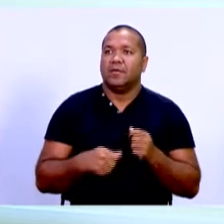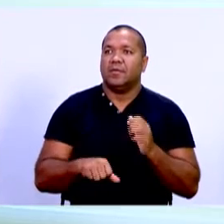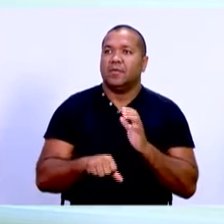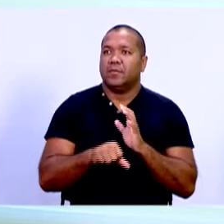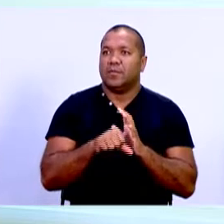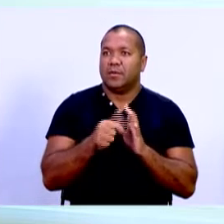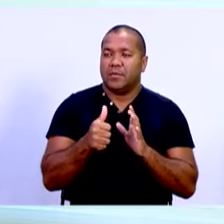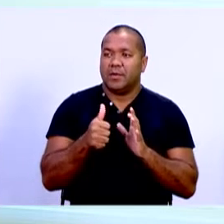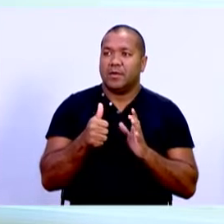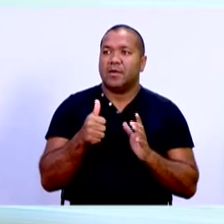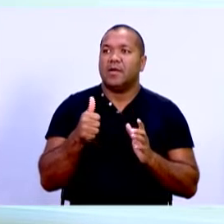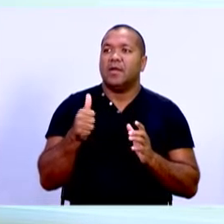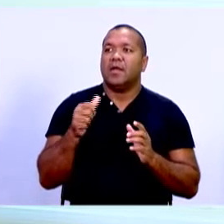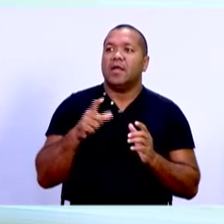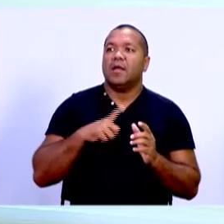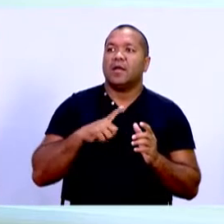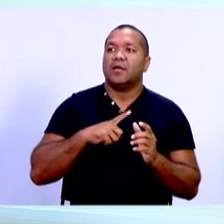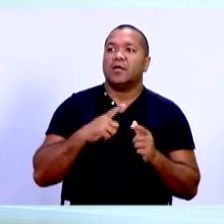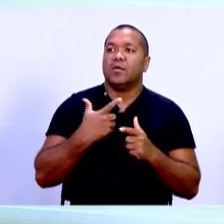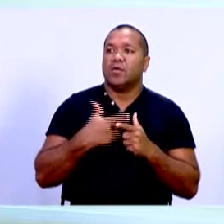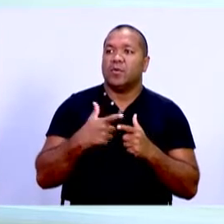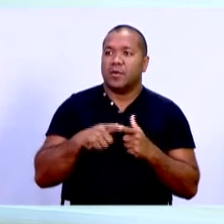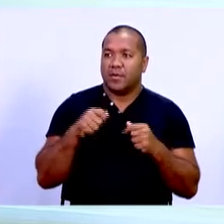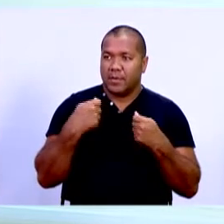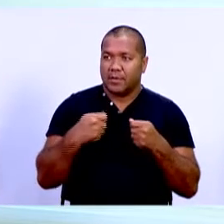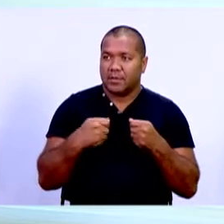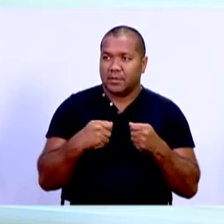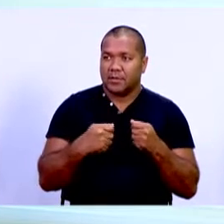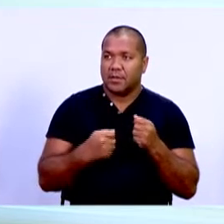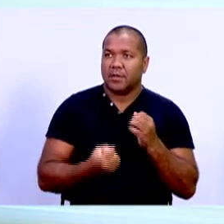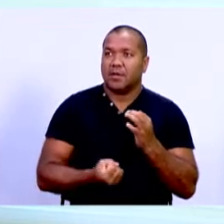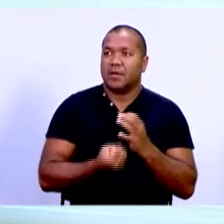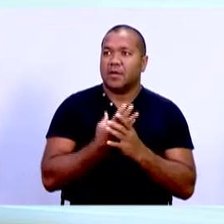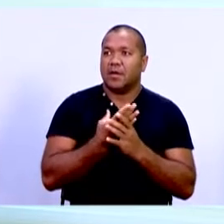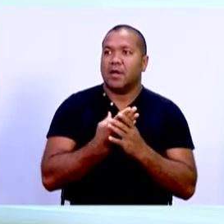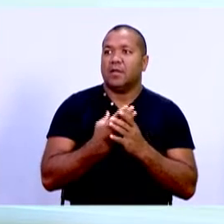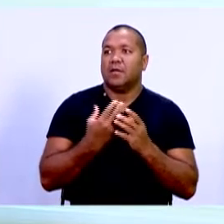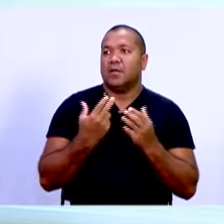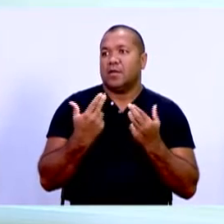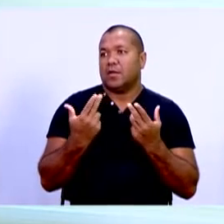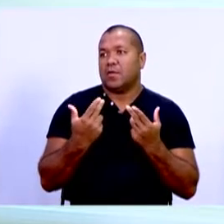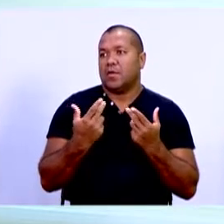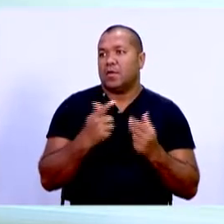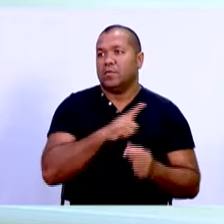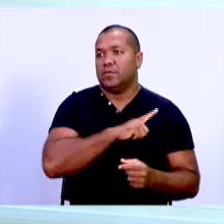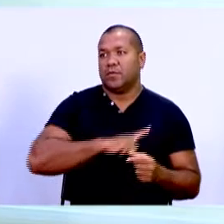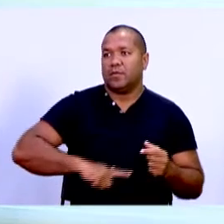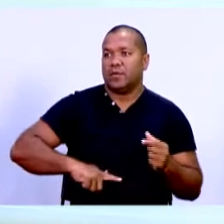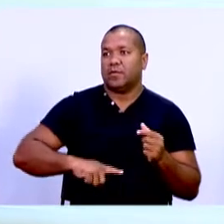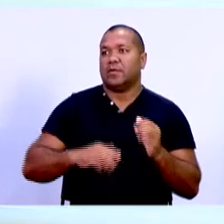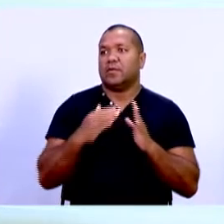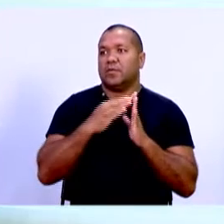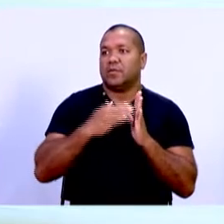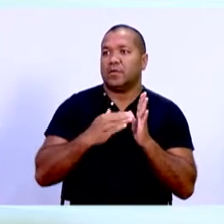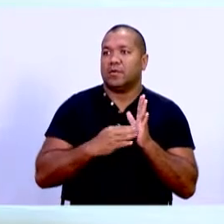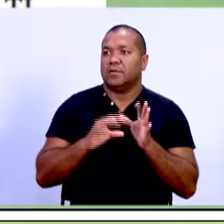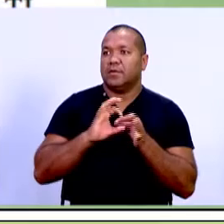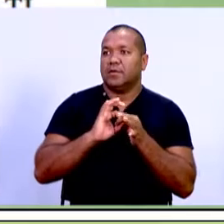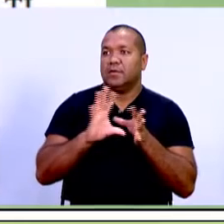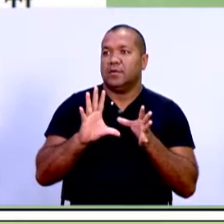que a solução de TI ela precisaria ser desenvolvida no padrão do governo, que é um software livre. Voltando aqui no